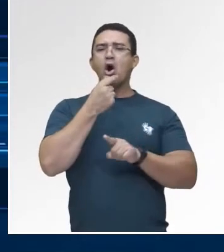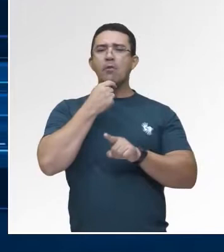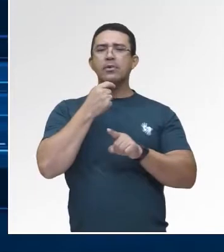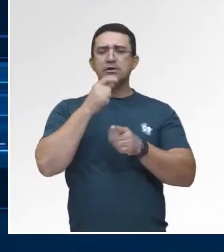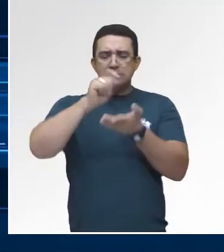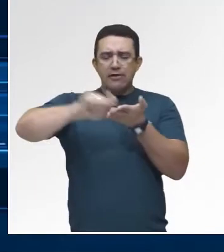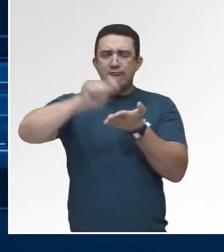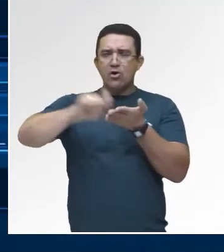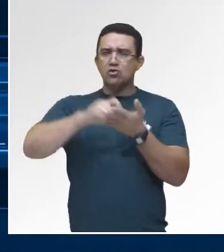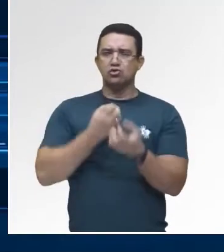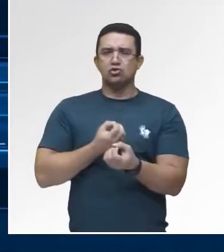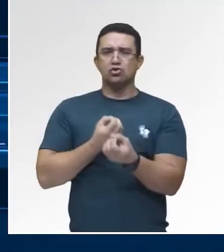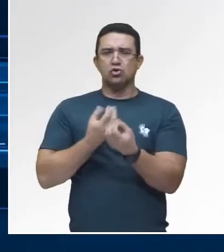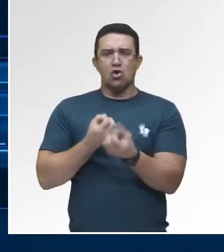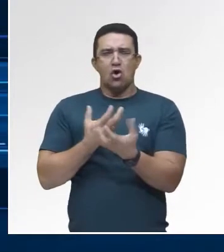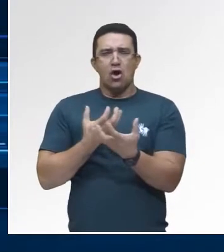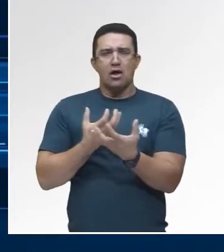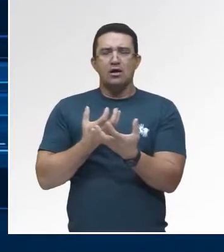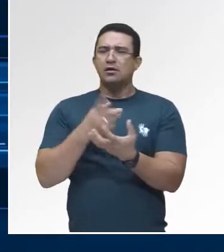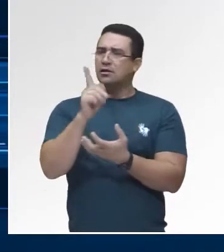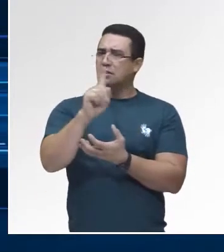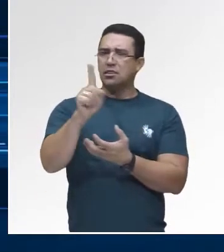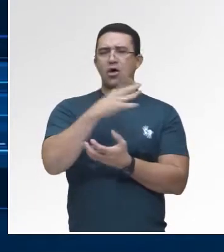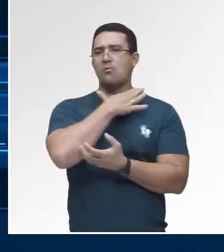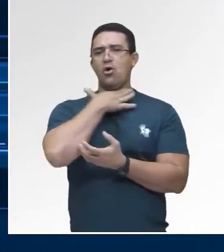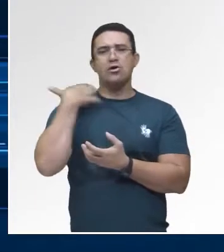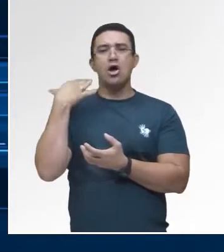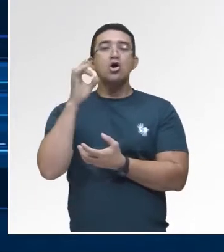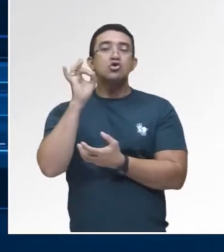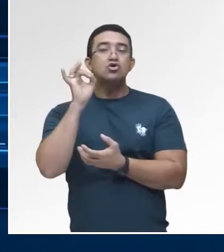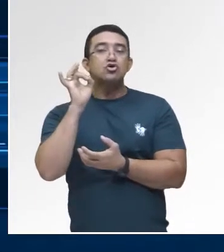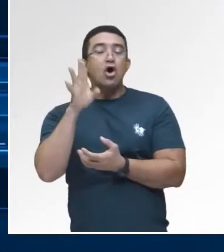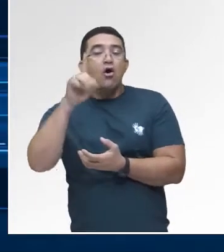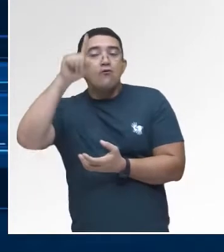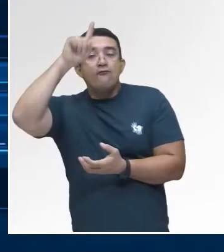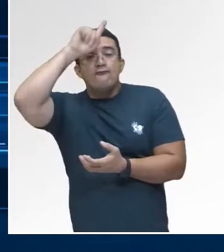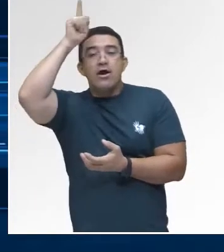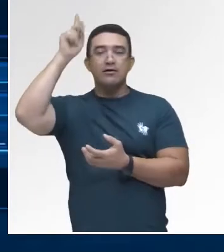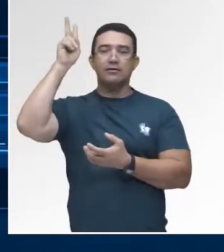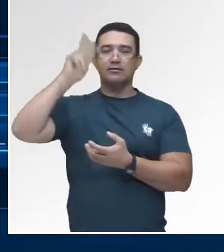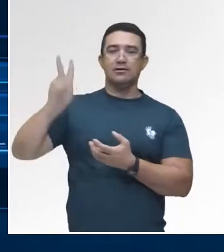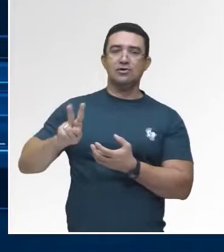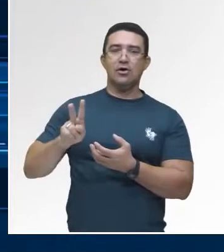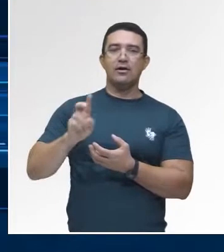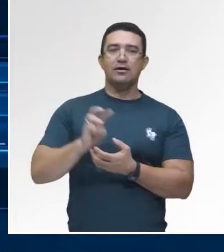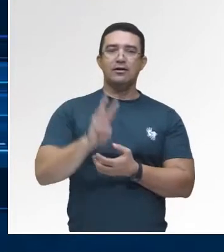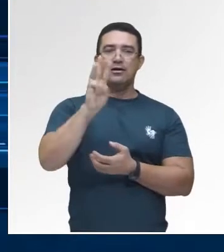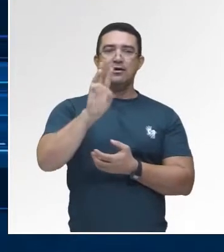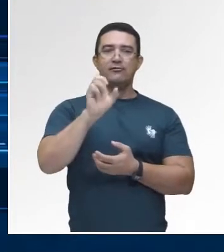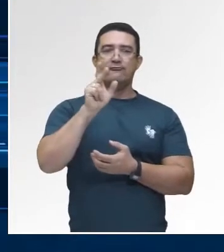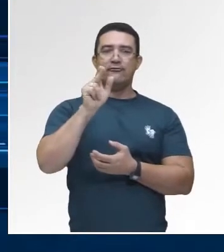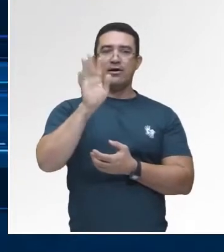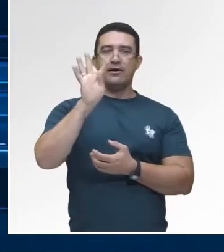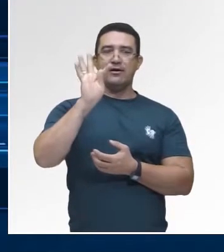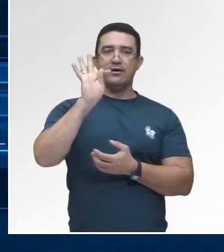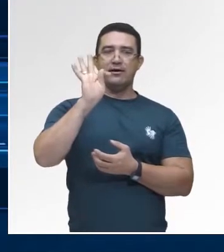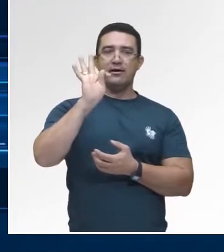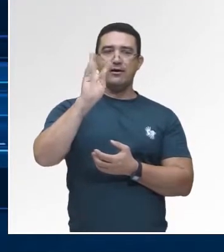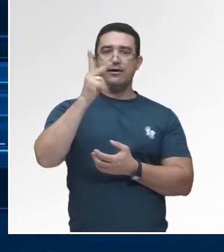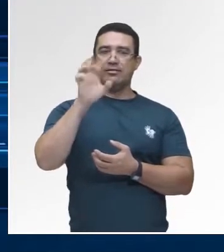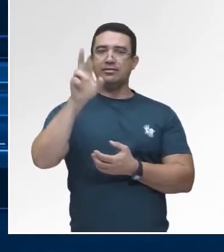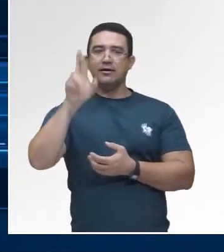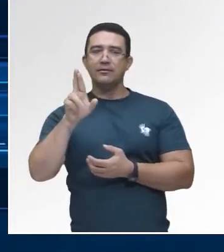80 anos, tá? O Goethe. Então, eles vão seguir, influenciado aí por esse romance desse